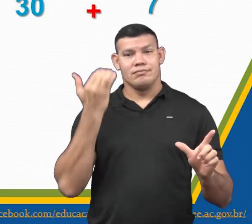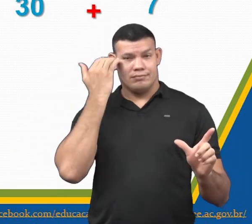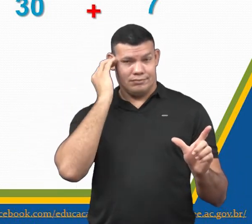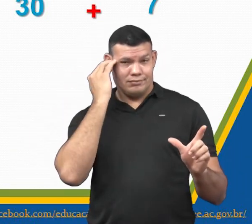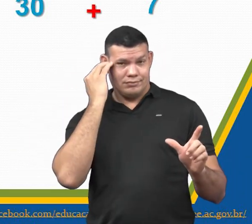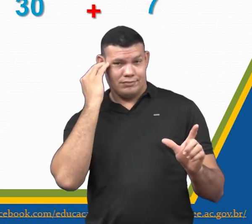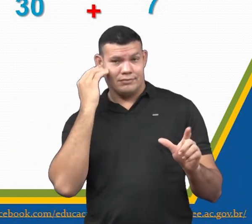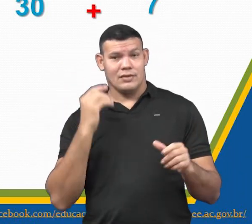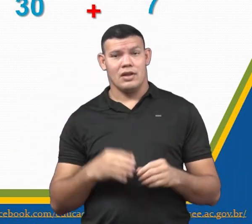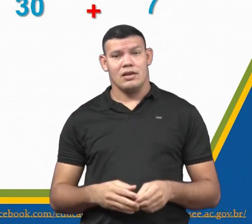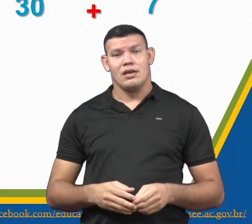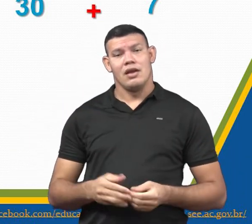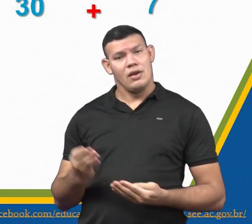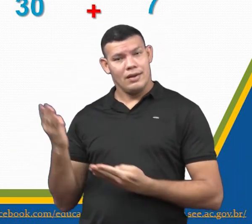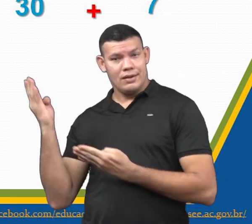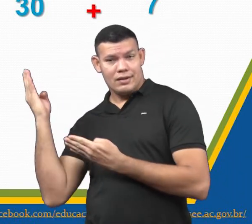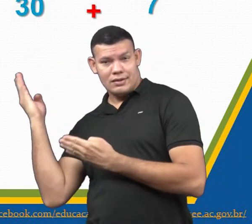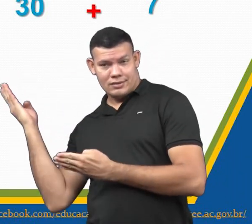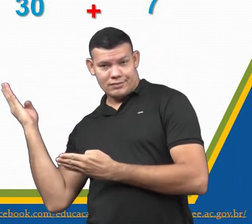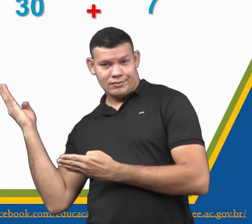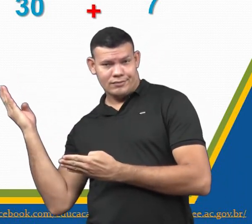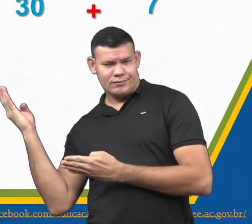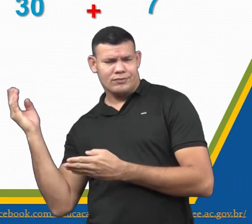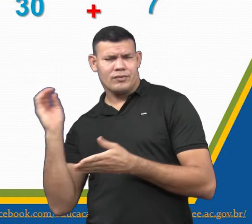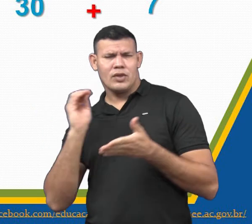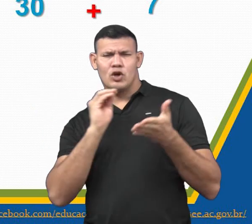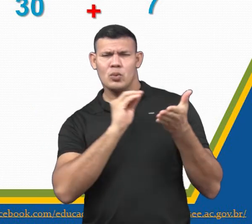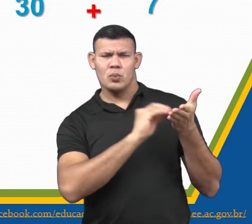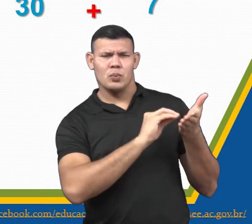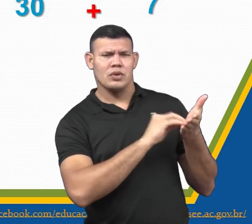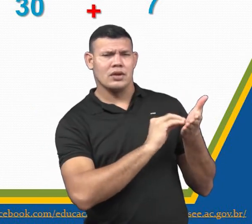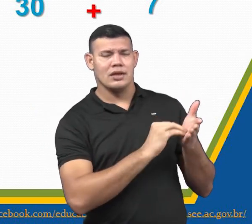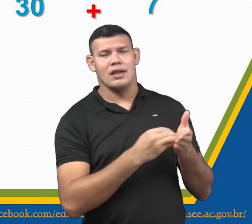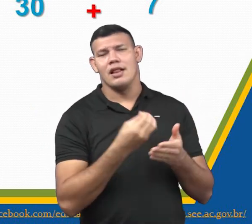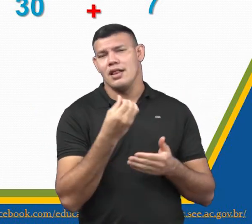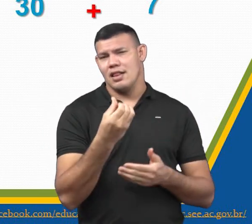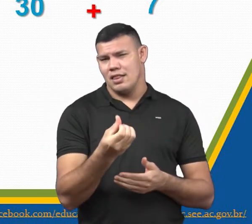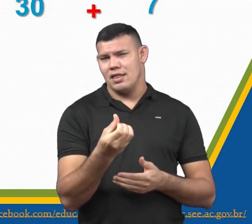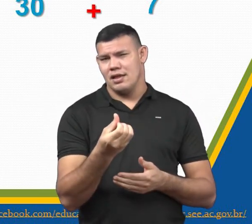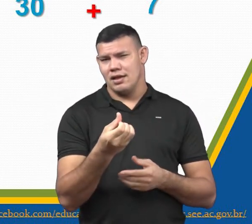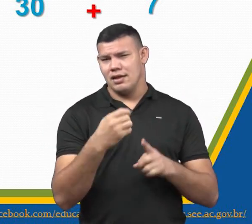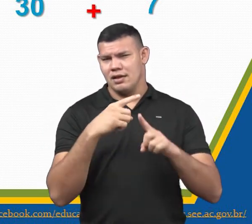6, né? Então, eu tenho 6 vezes